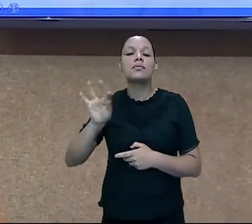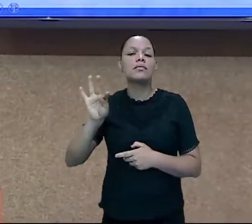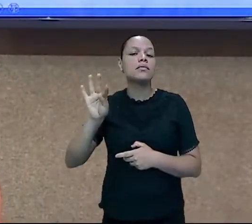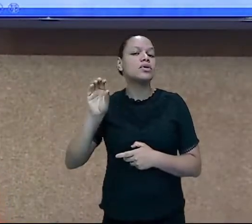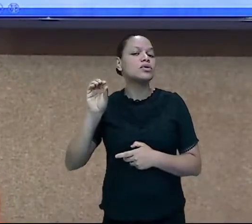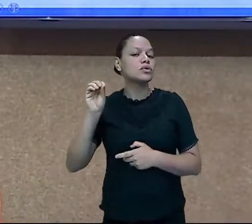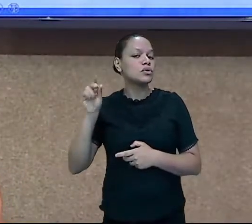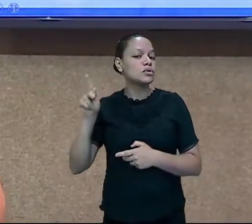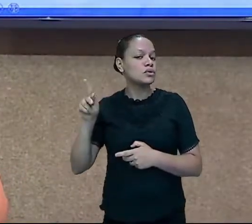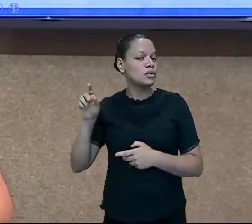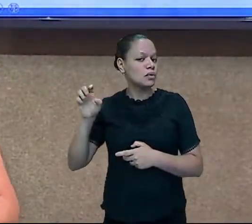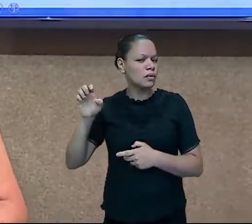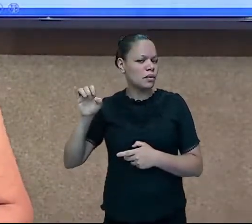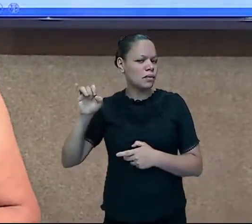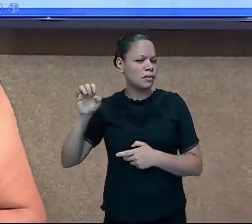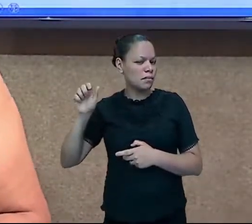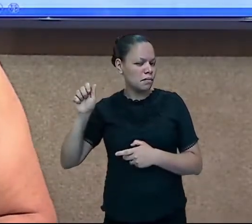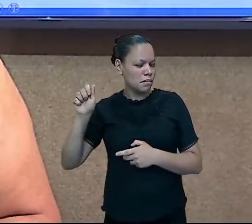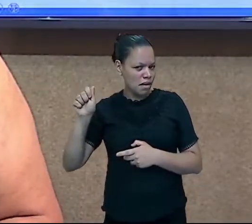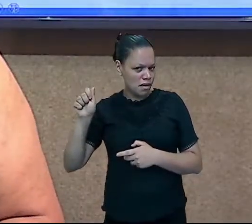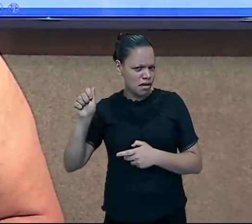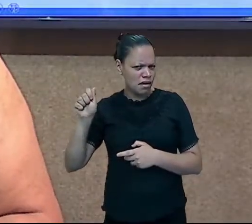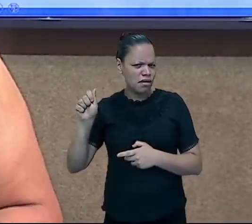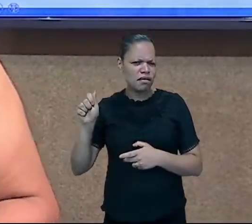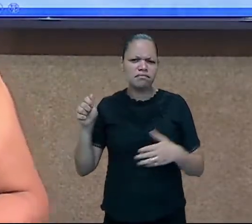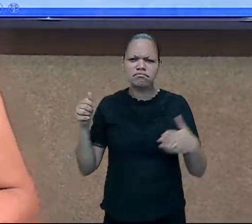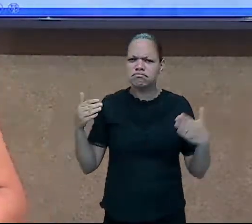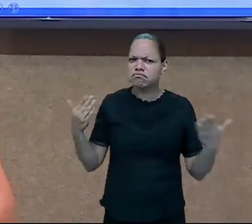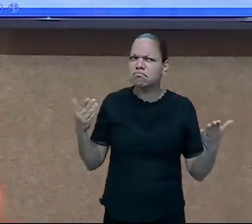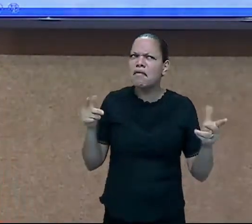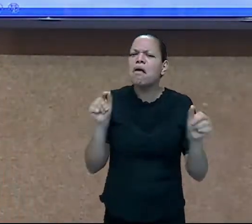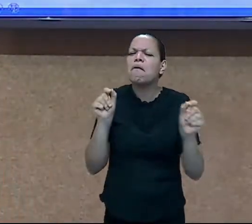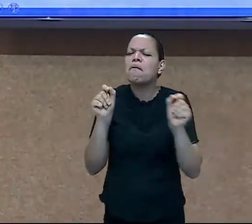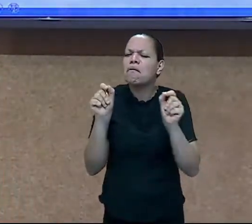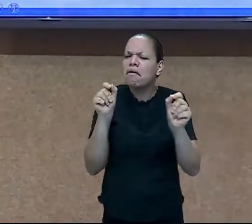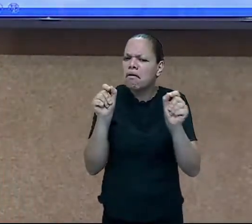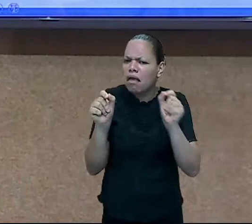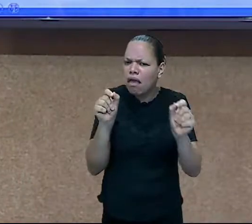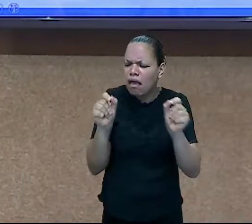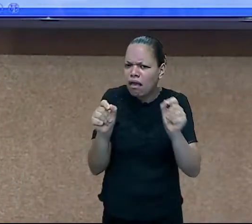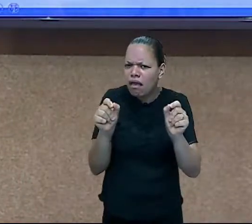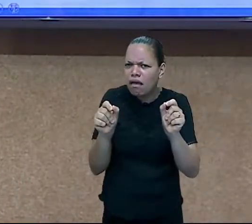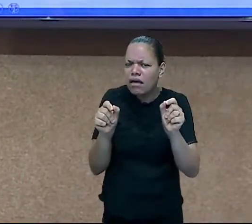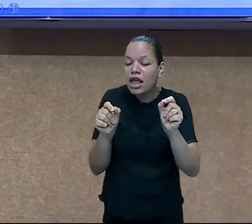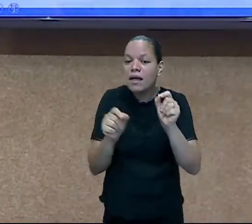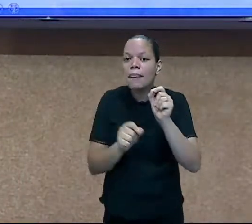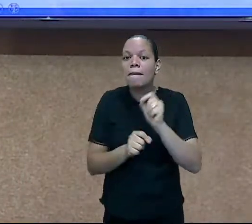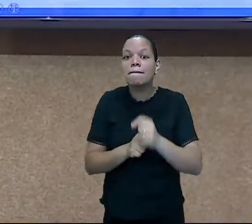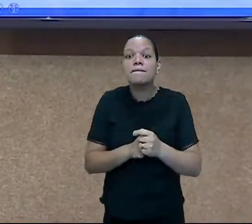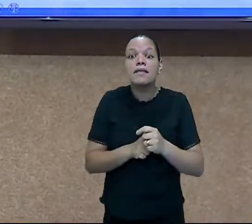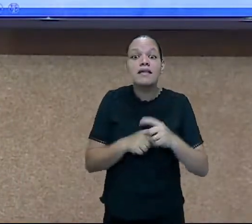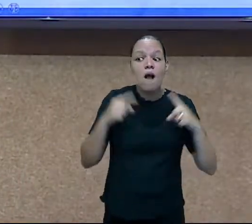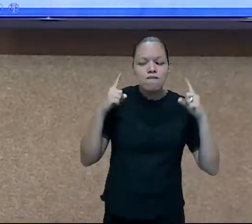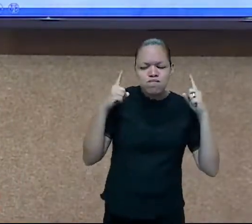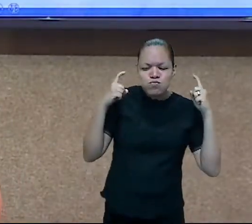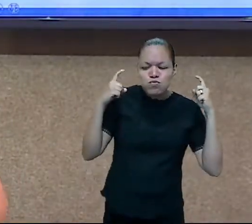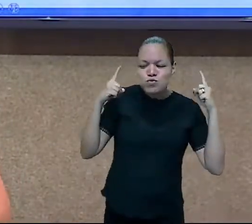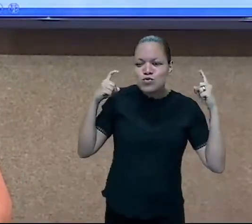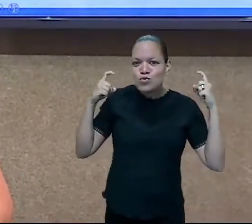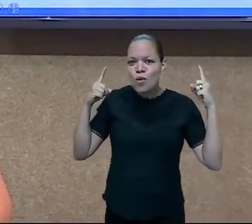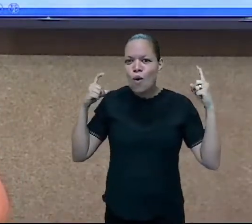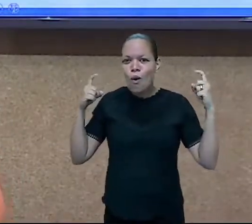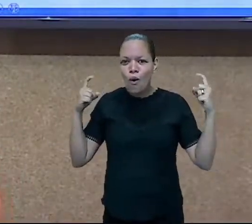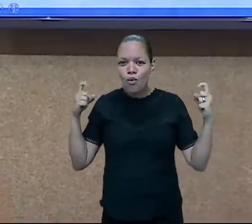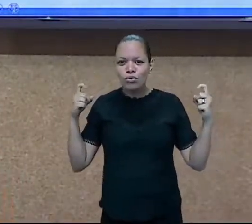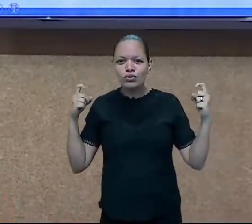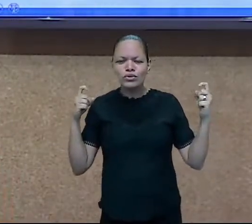au, imitando o som do cachorro e do gato, miau, miau. Só que na